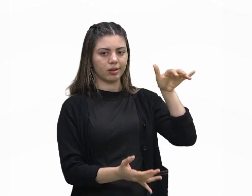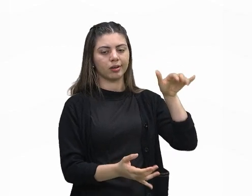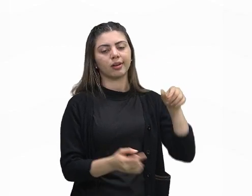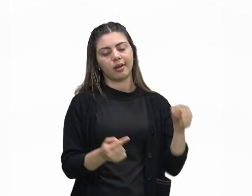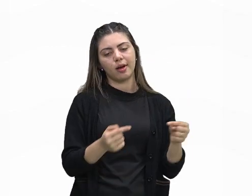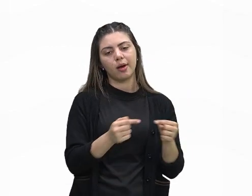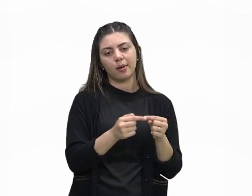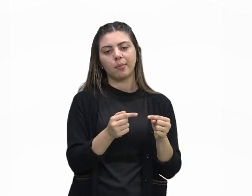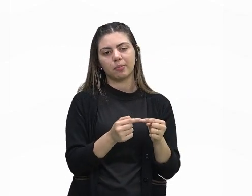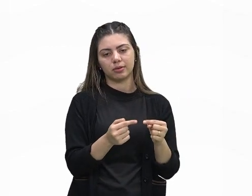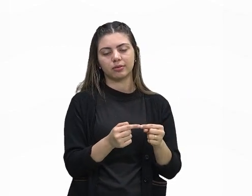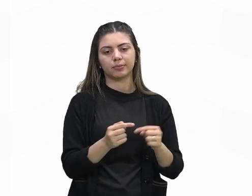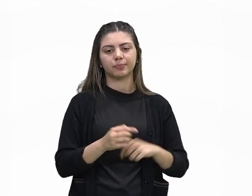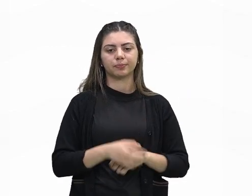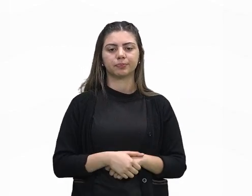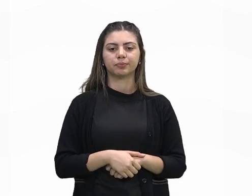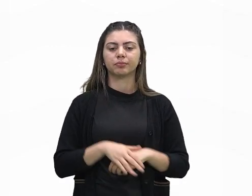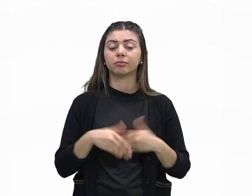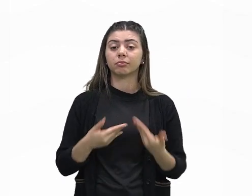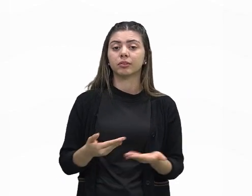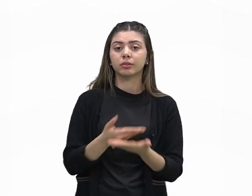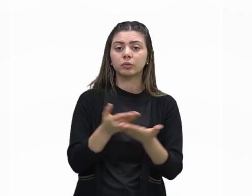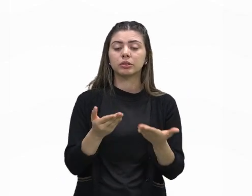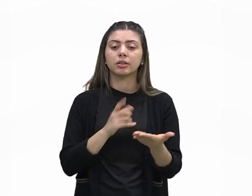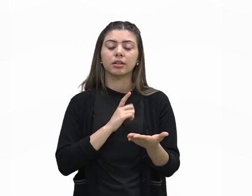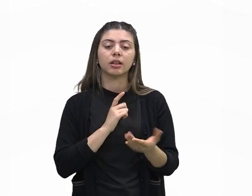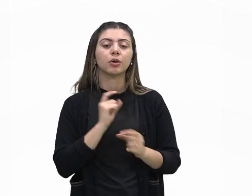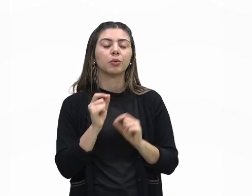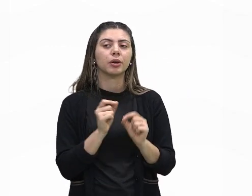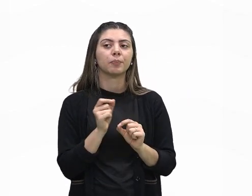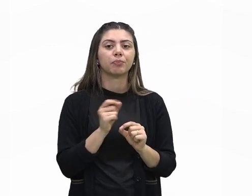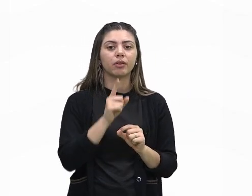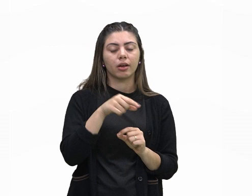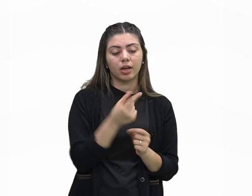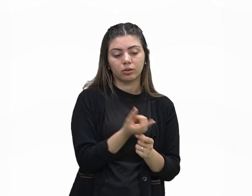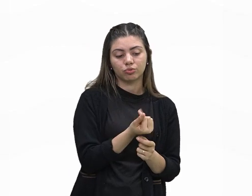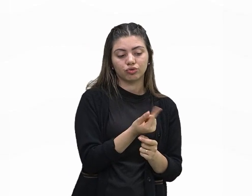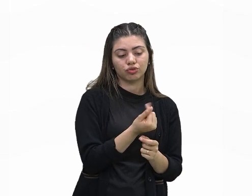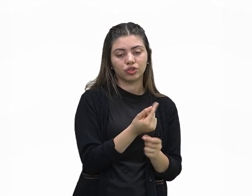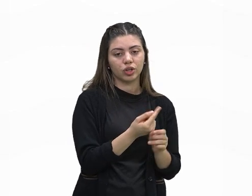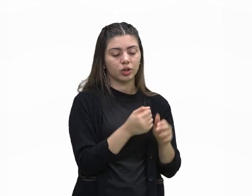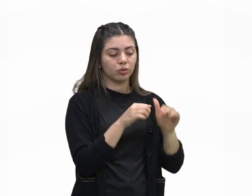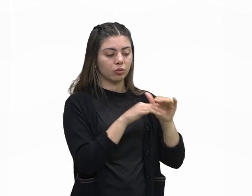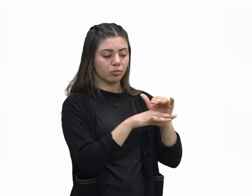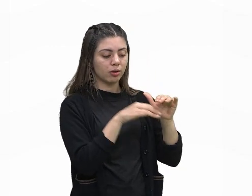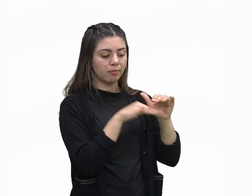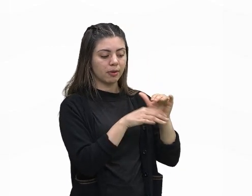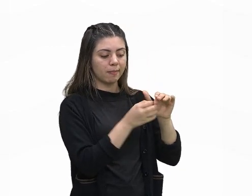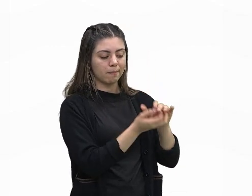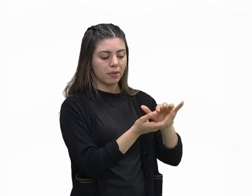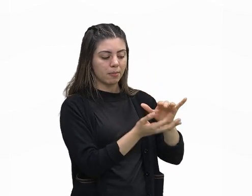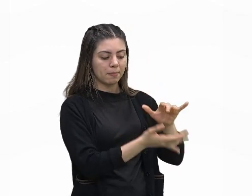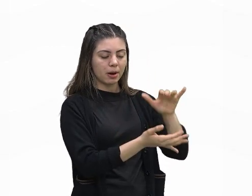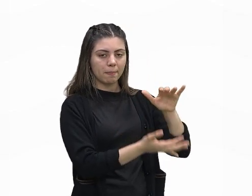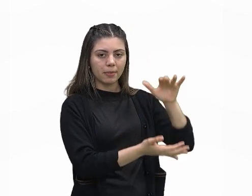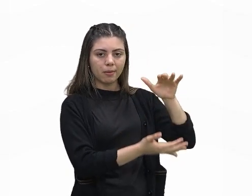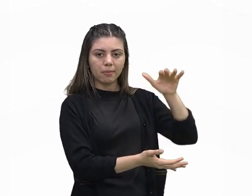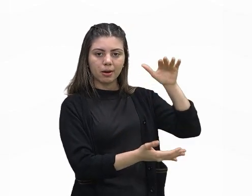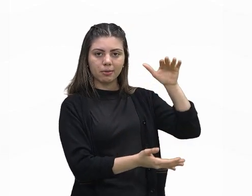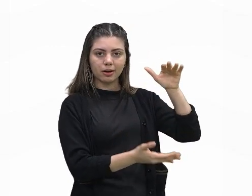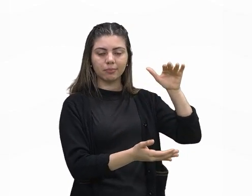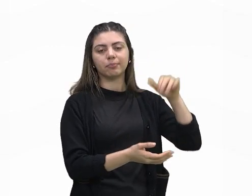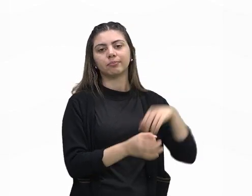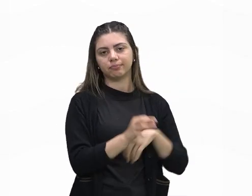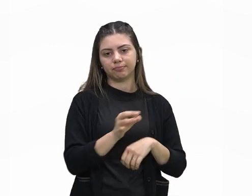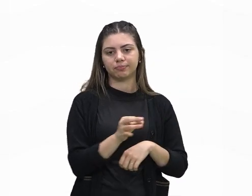riqueza. Então, quando você tem um valor, você deposita esse valor porque você quer ter o quê? Lucro. Você quer ter juros,